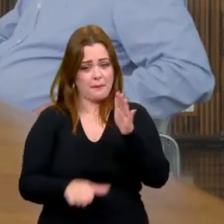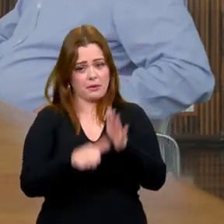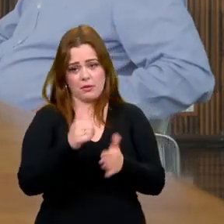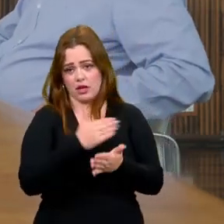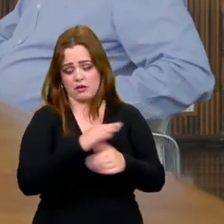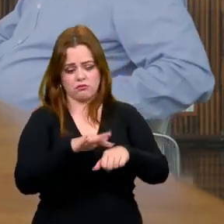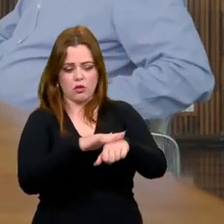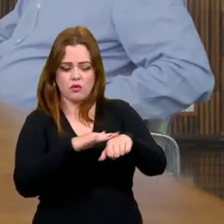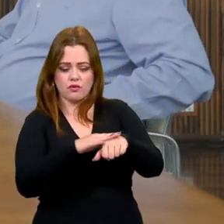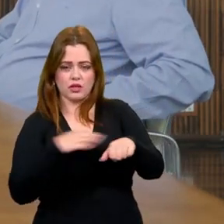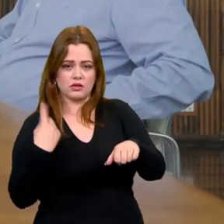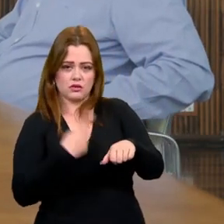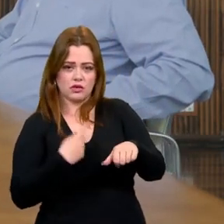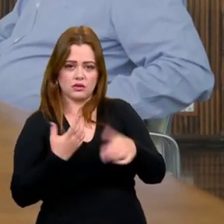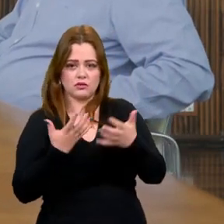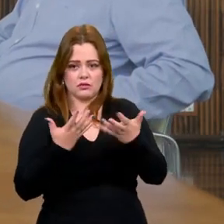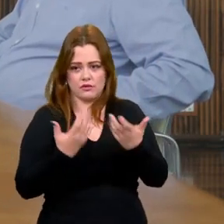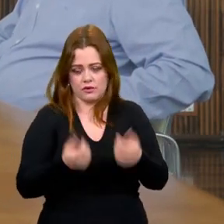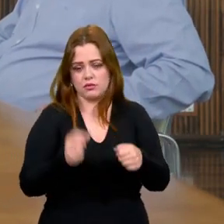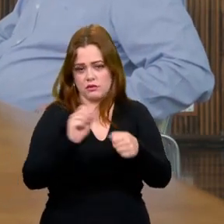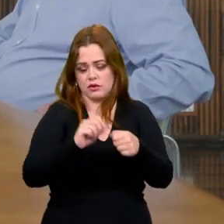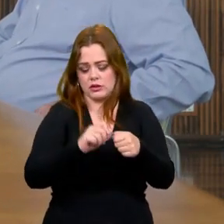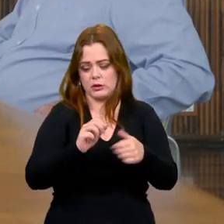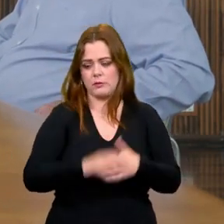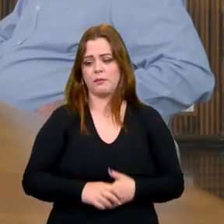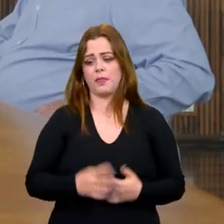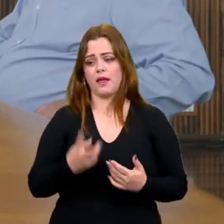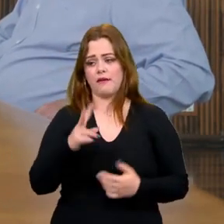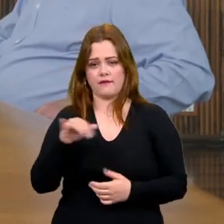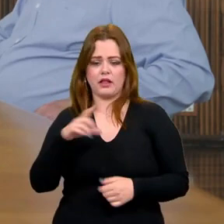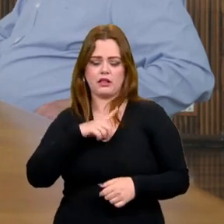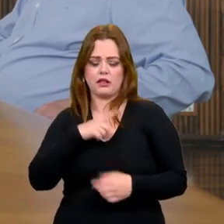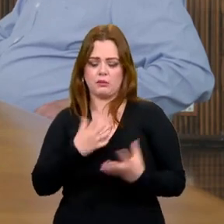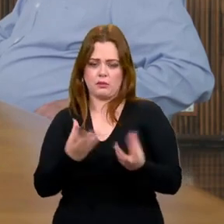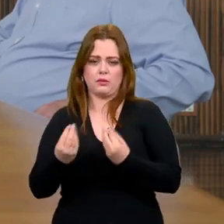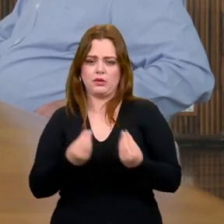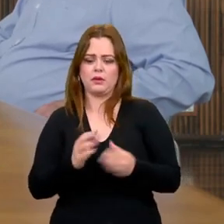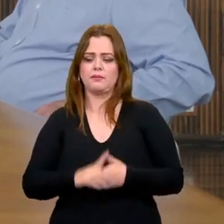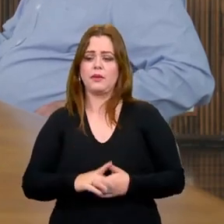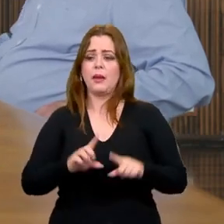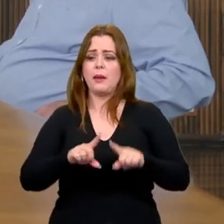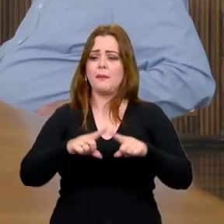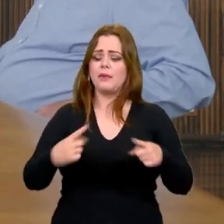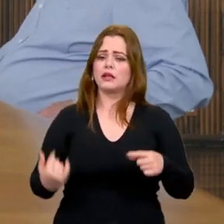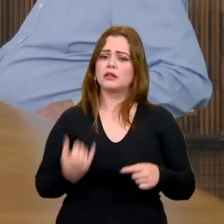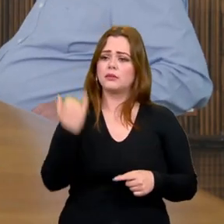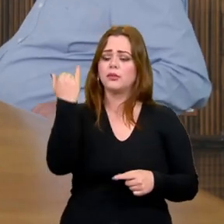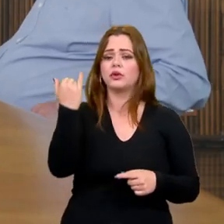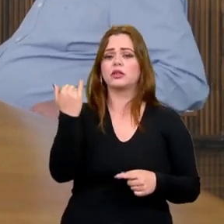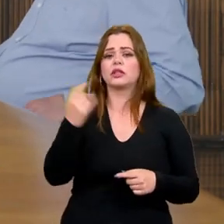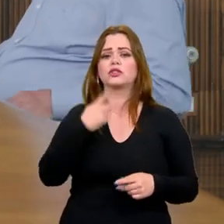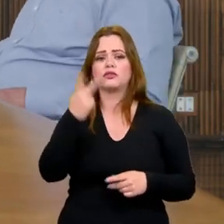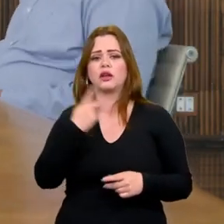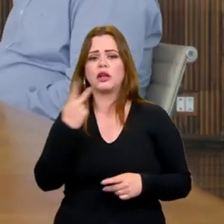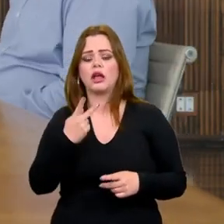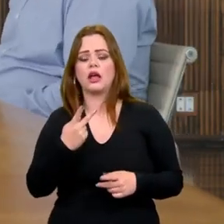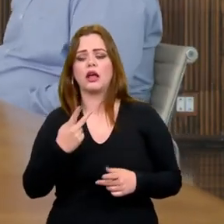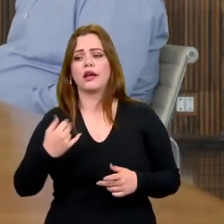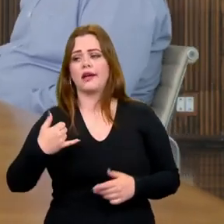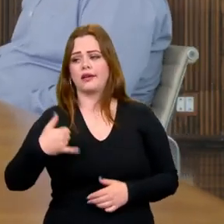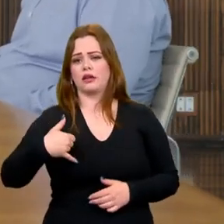e é importante a gente falar com as pessoas que estão na cidade que pessoas estão indo trabalhar agora então já estão no trabalho